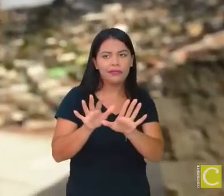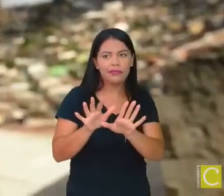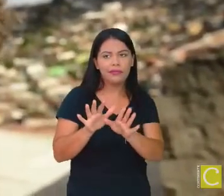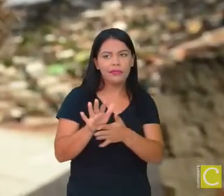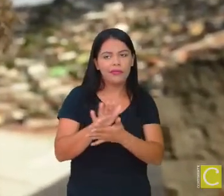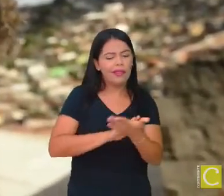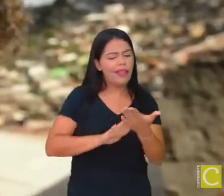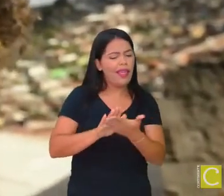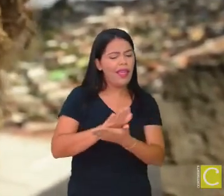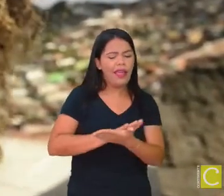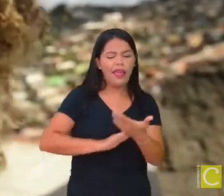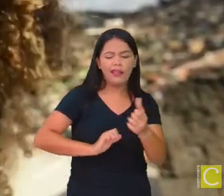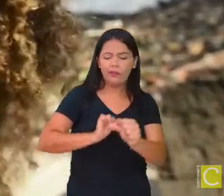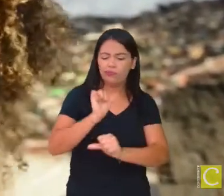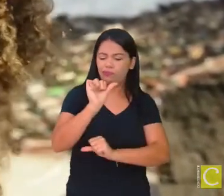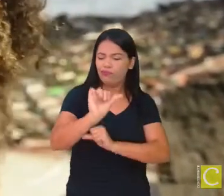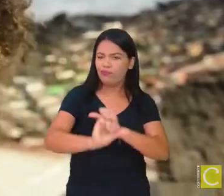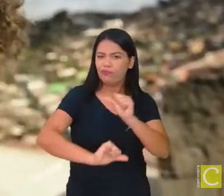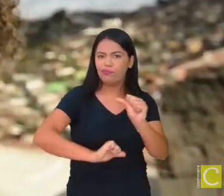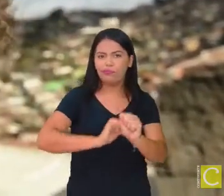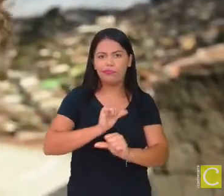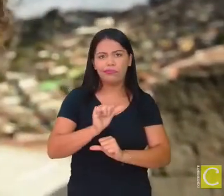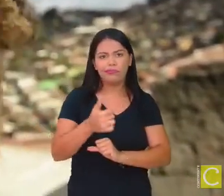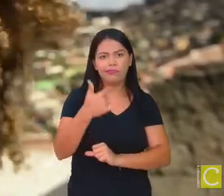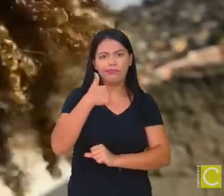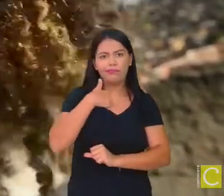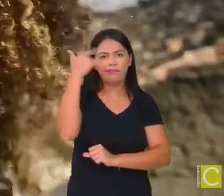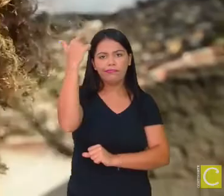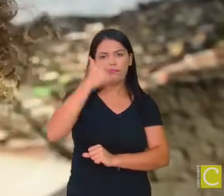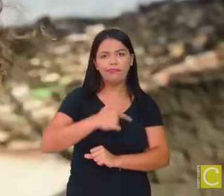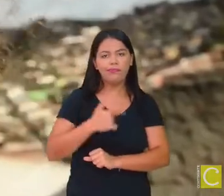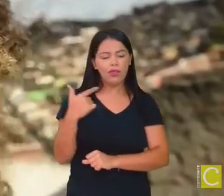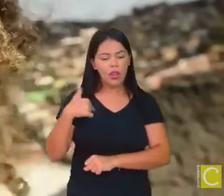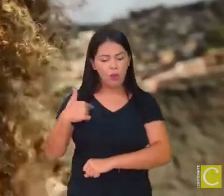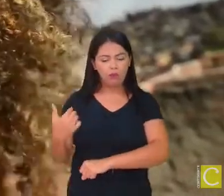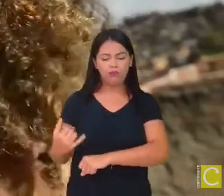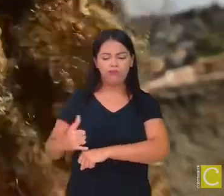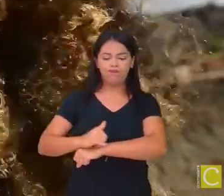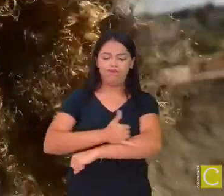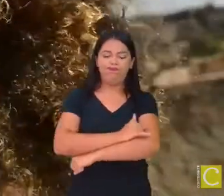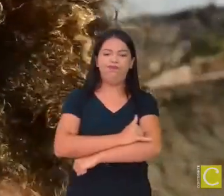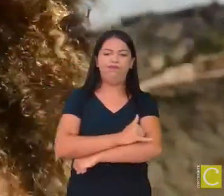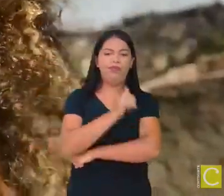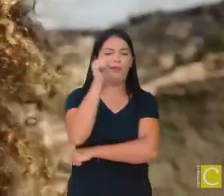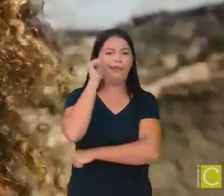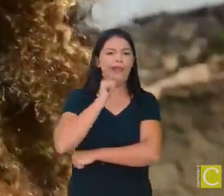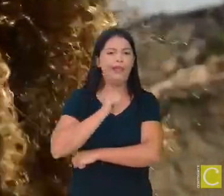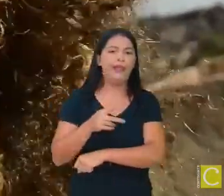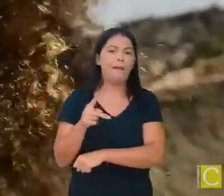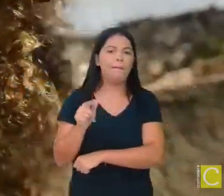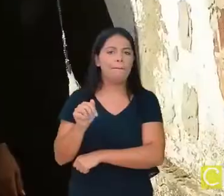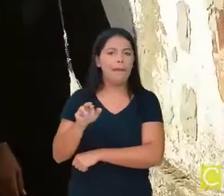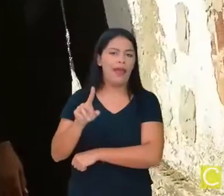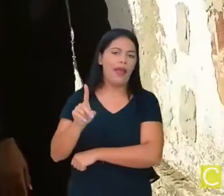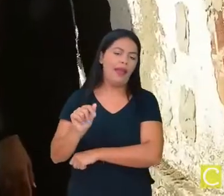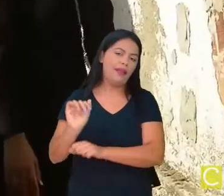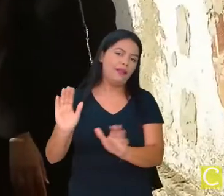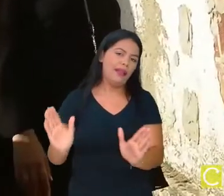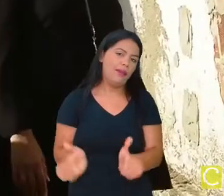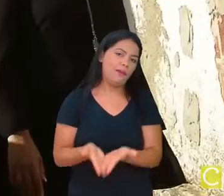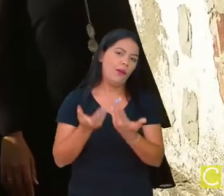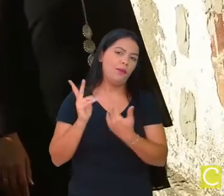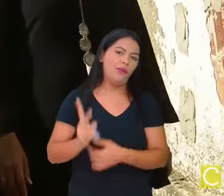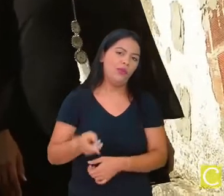Nada mudou. E eu, gorda, menina parda e pobre,